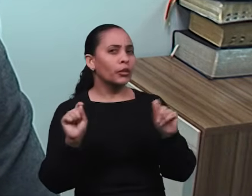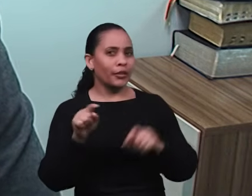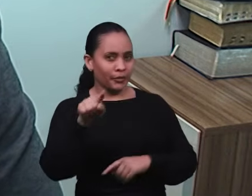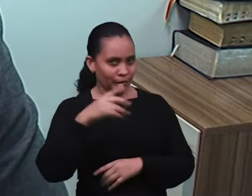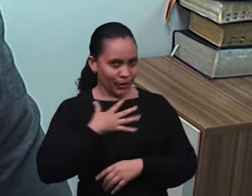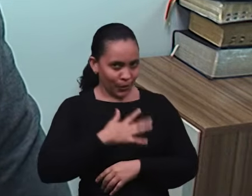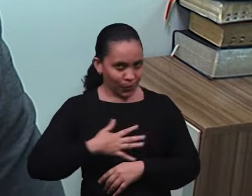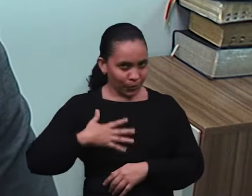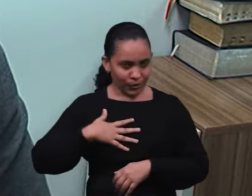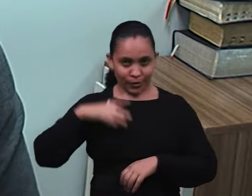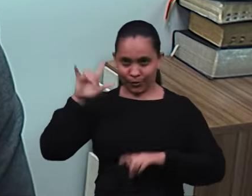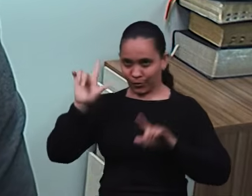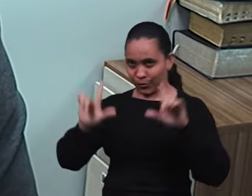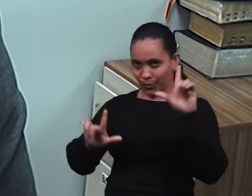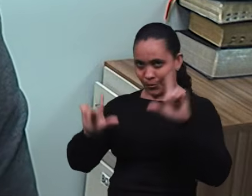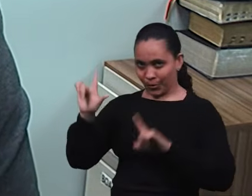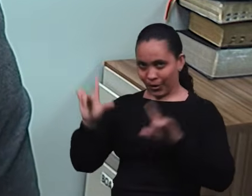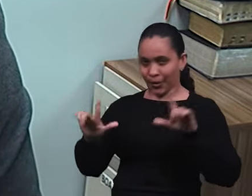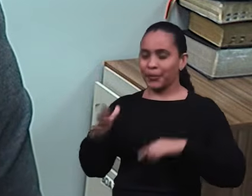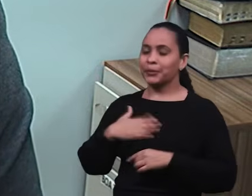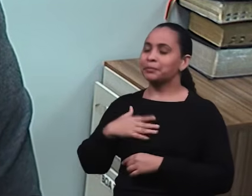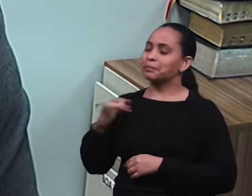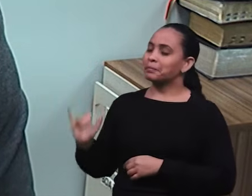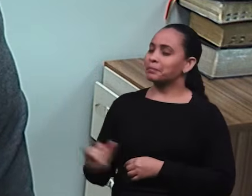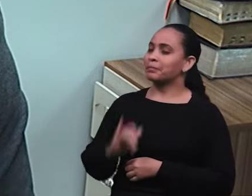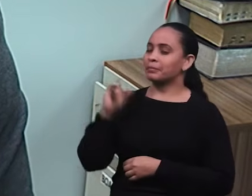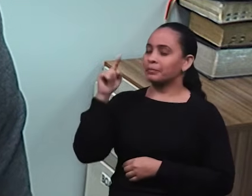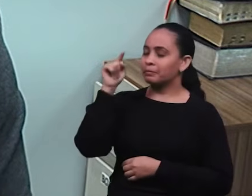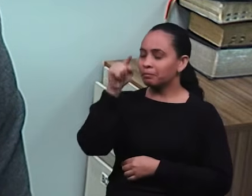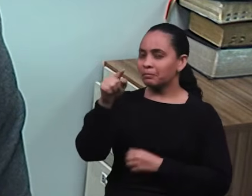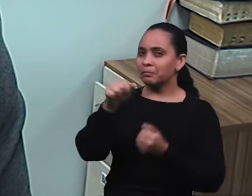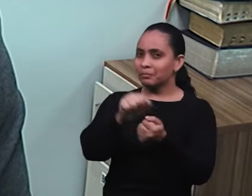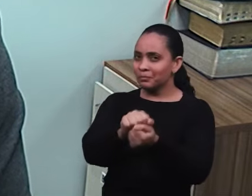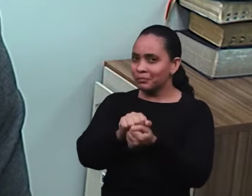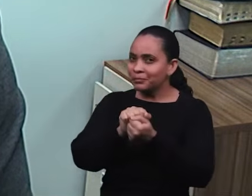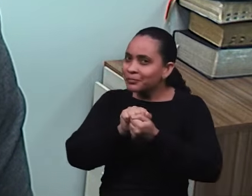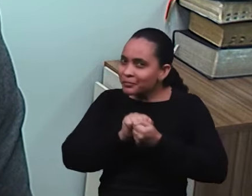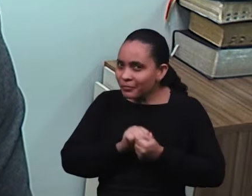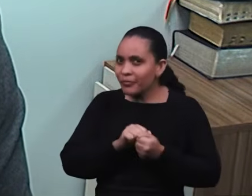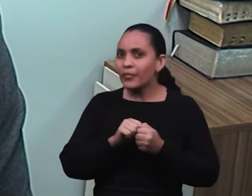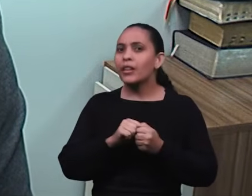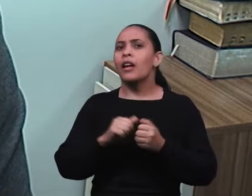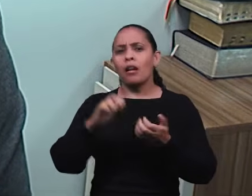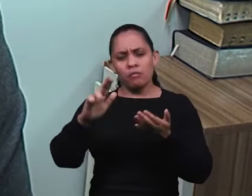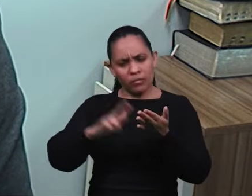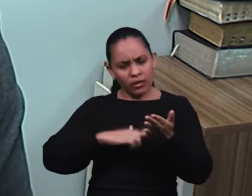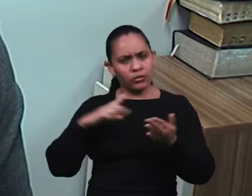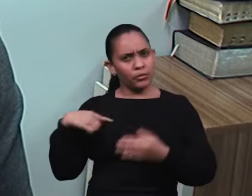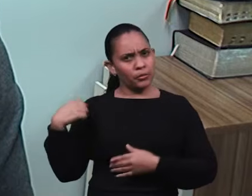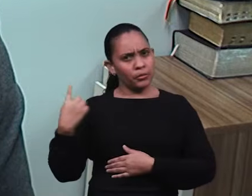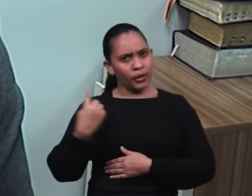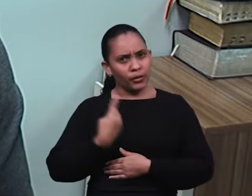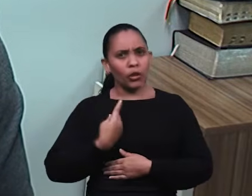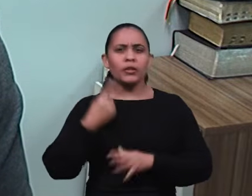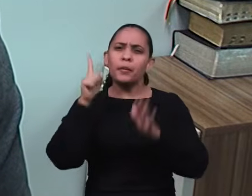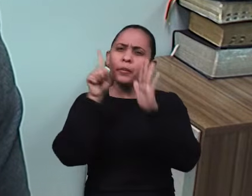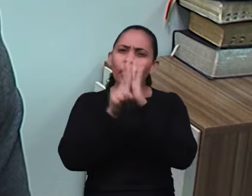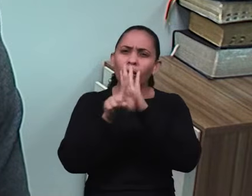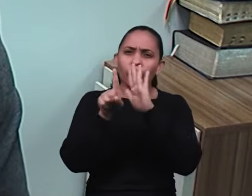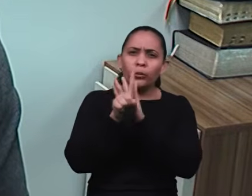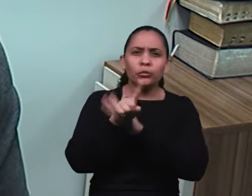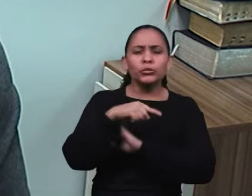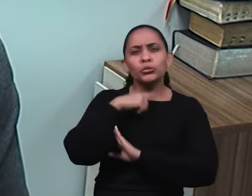Bíblia diz? Está gostando aqui do nosso programa? Olha, seria muito importante a sua participação. envie para nós, envie aqui para o programa